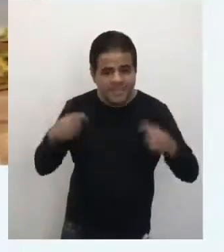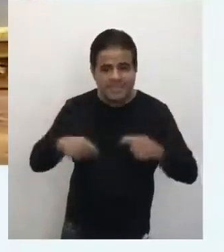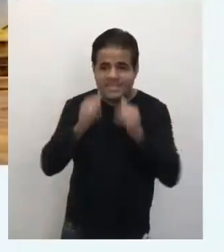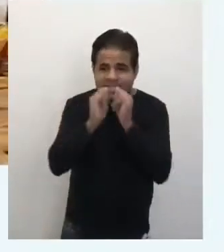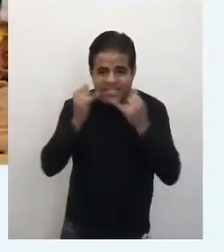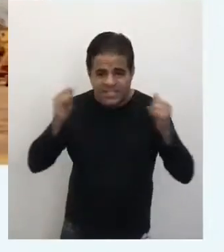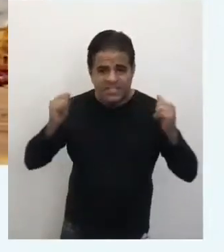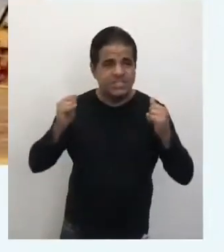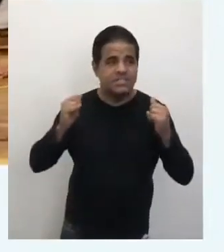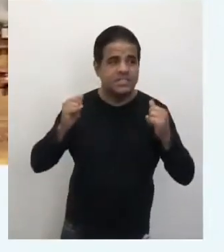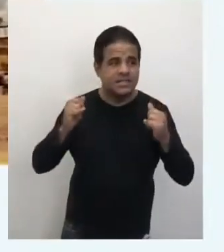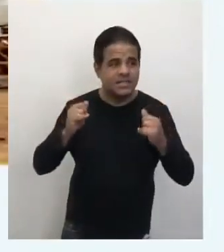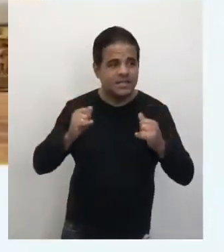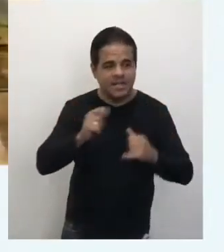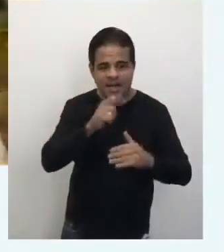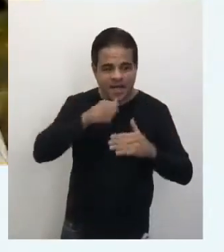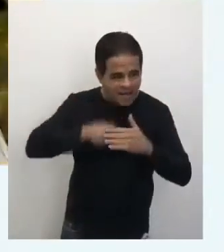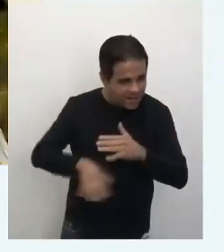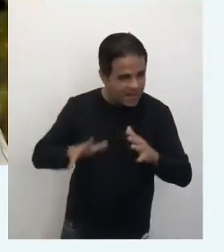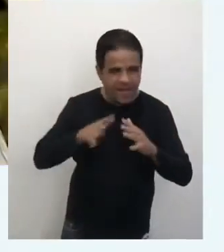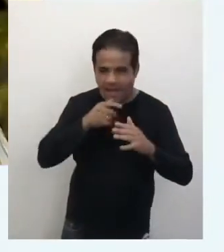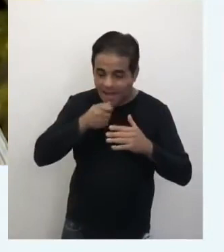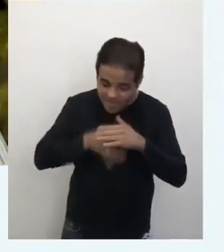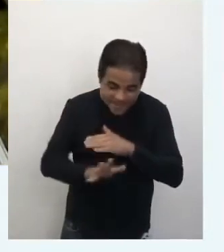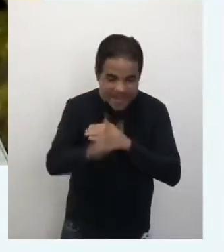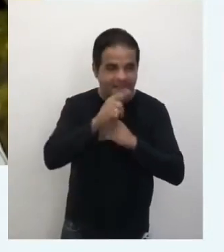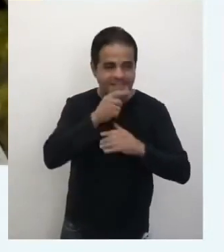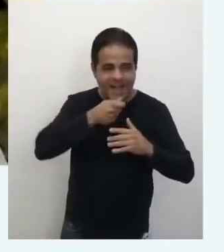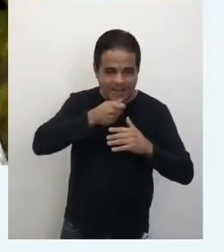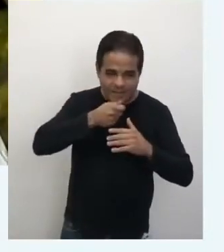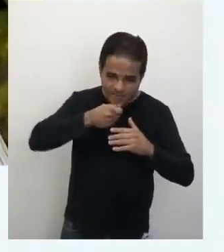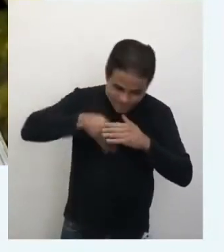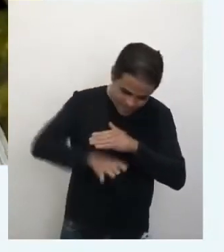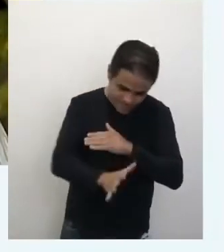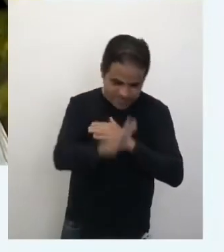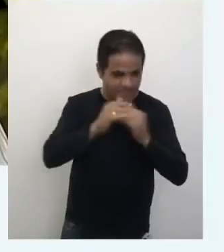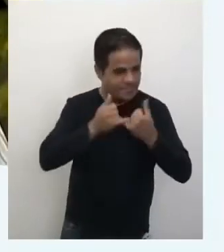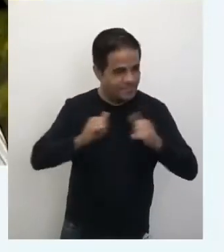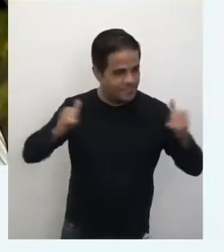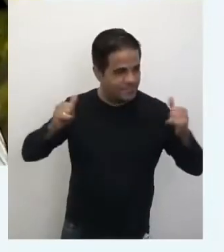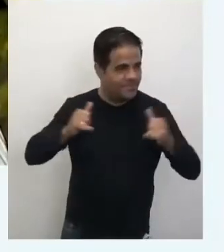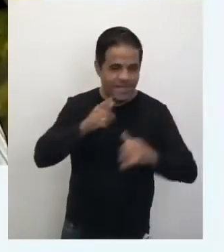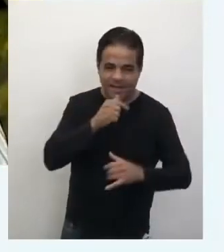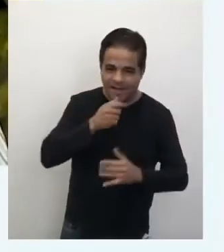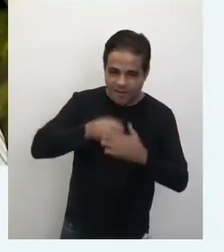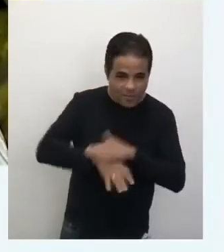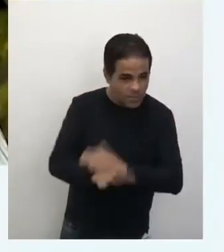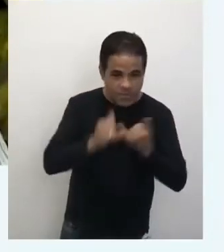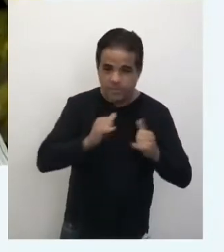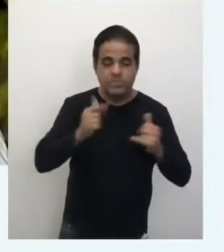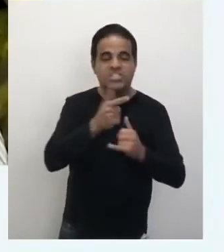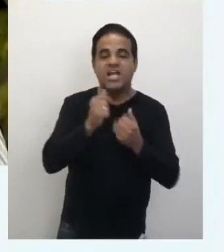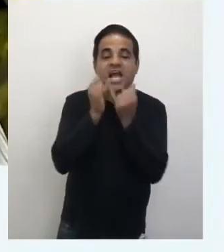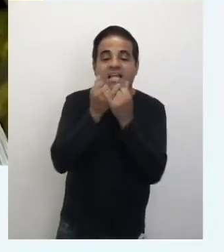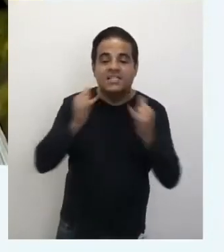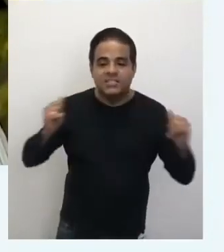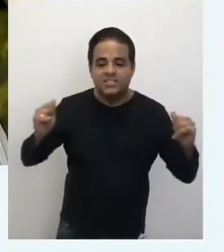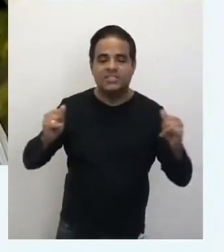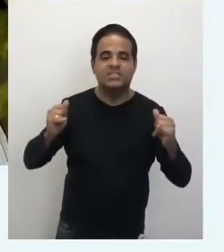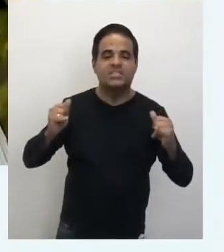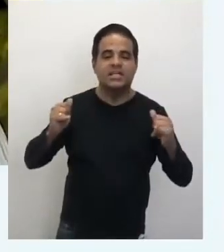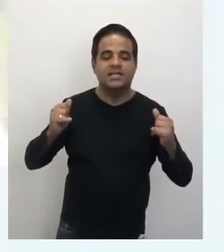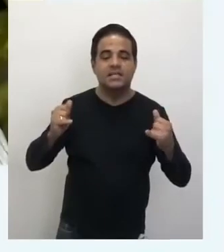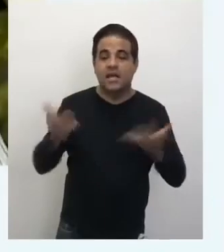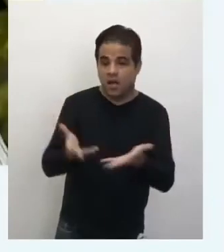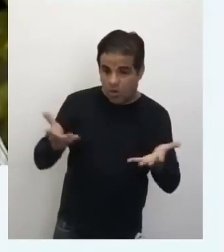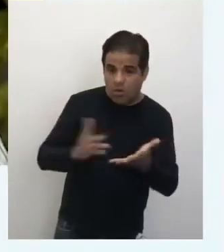energia para promover o crescimento econômico. Nós tiramos 12 milhões de brasileiros que não tinham energia elétrica, né, que saíram da escuridão e agora